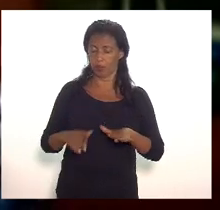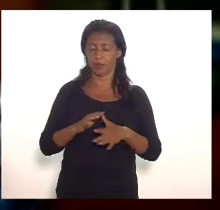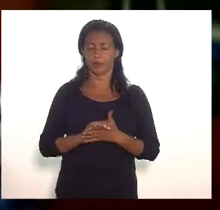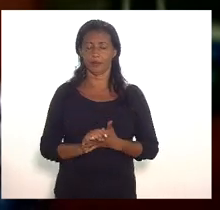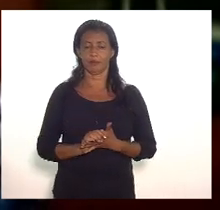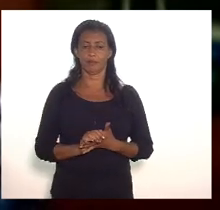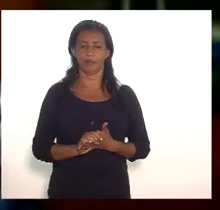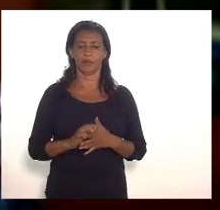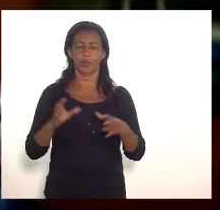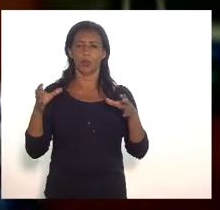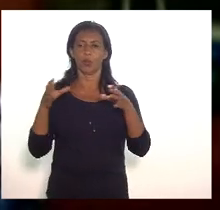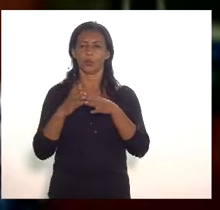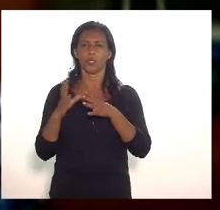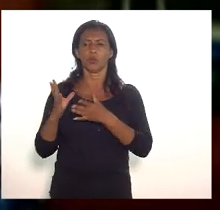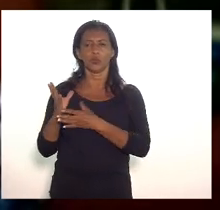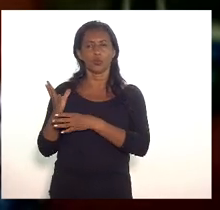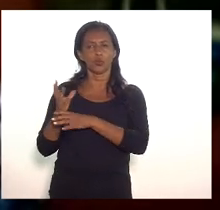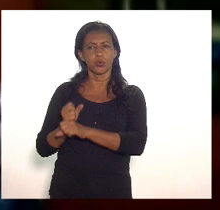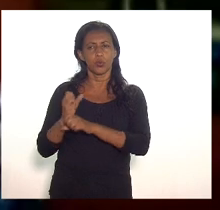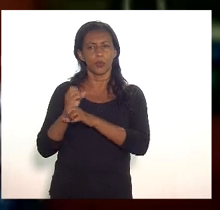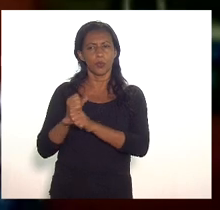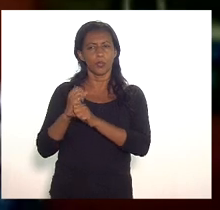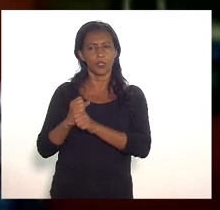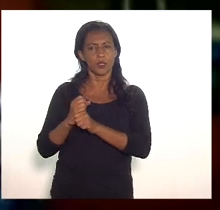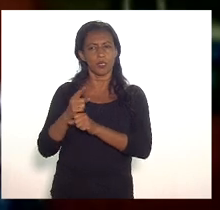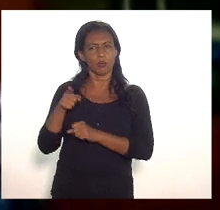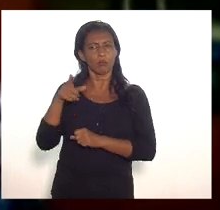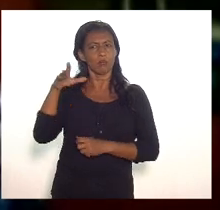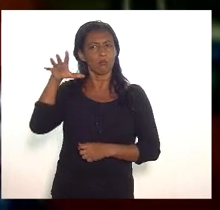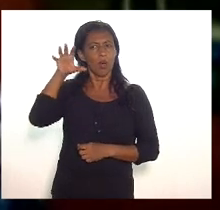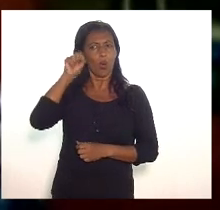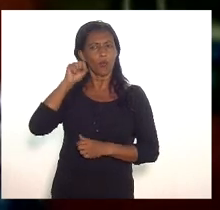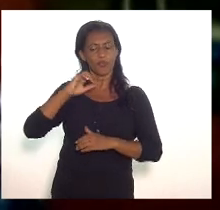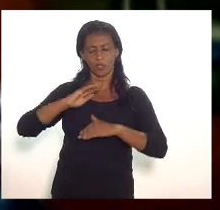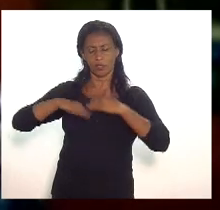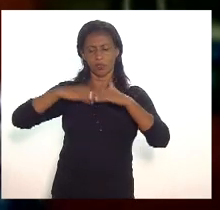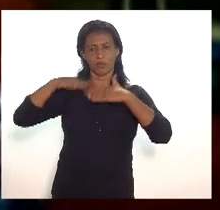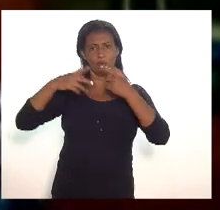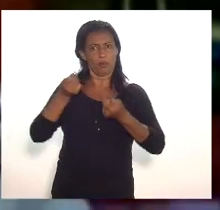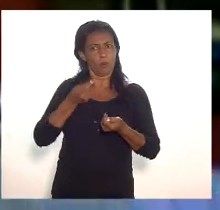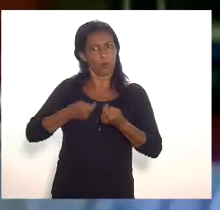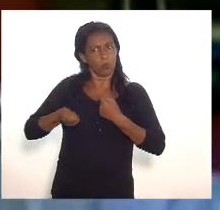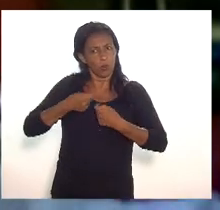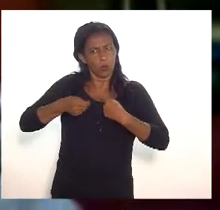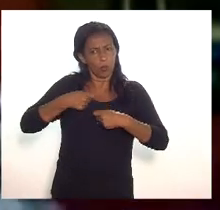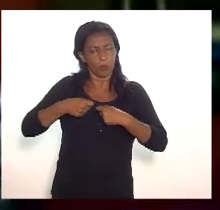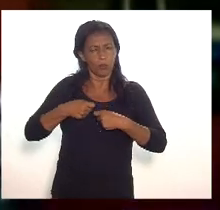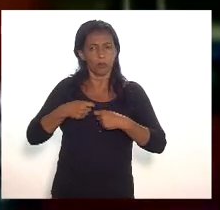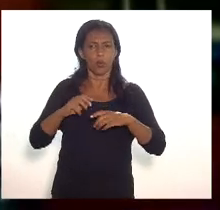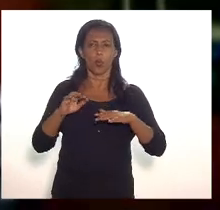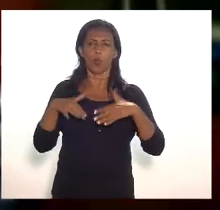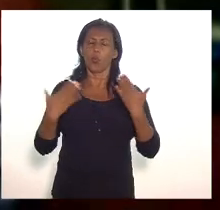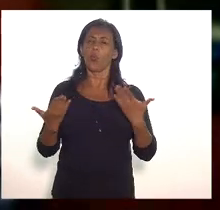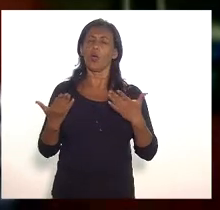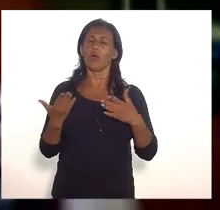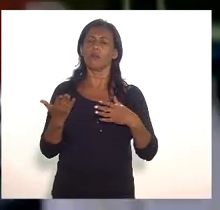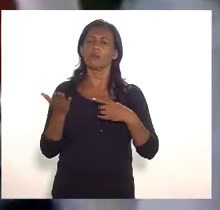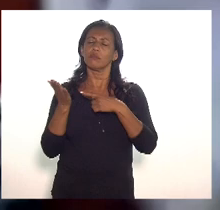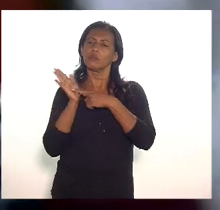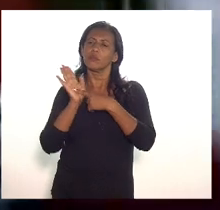na Comissão de Tributação para ouvir o secretário de Desenvolvimento Econômico, onde ele apresentou todo